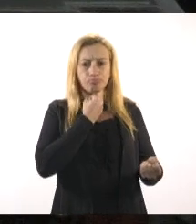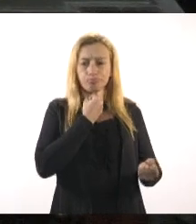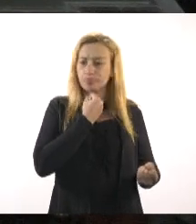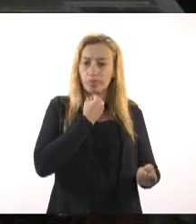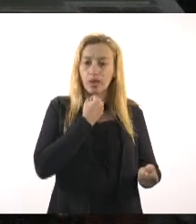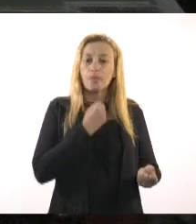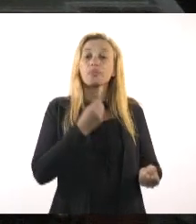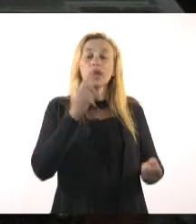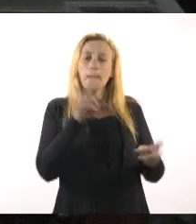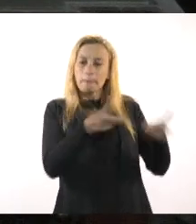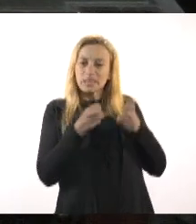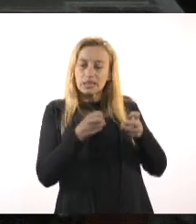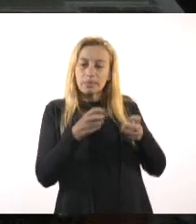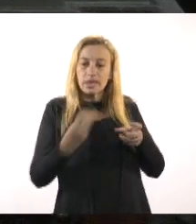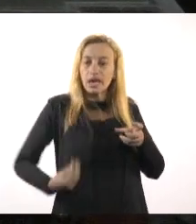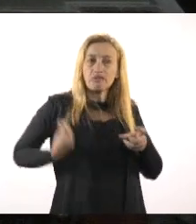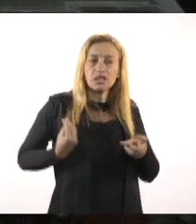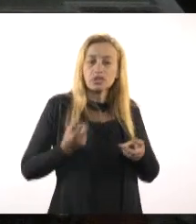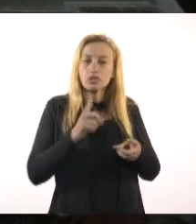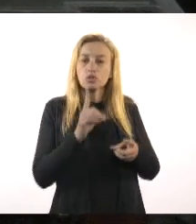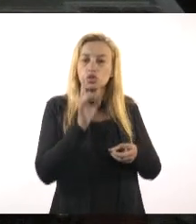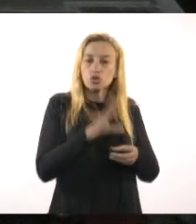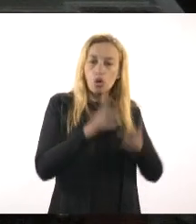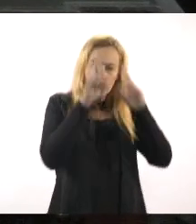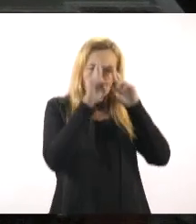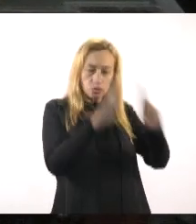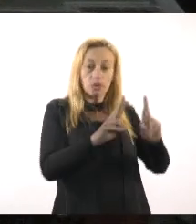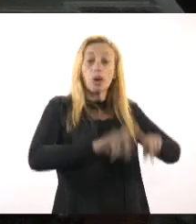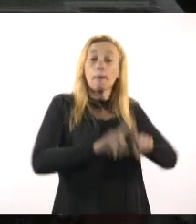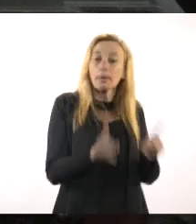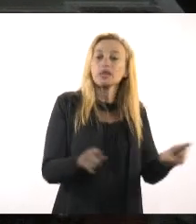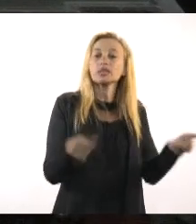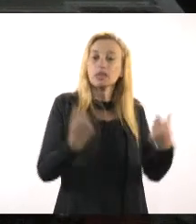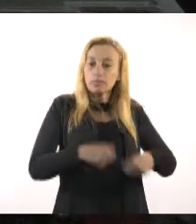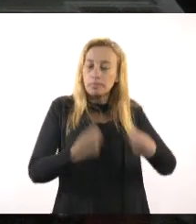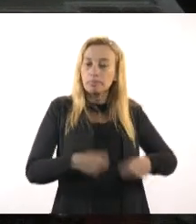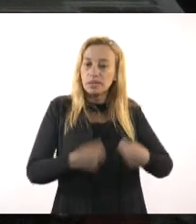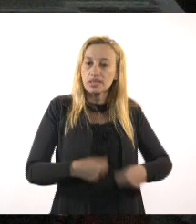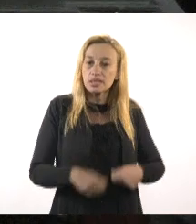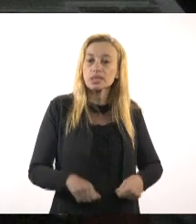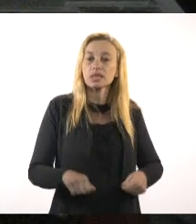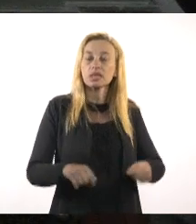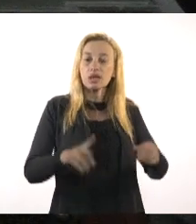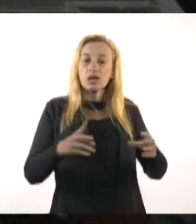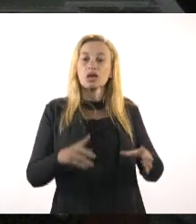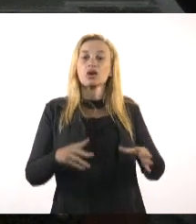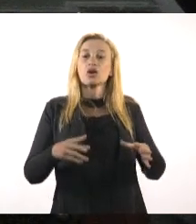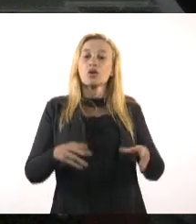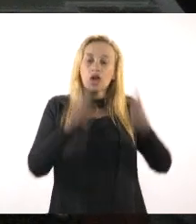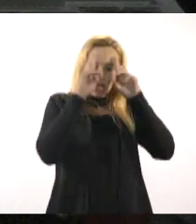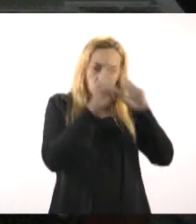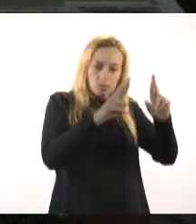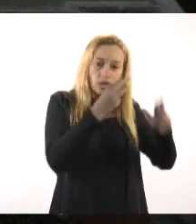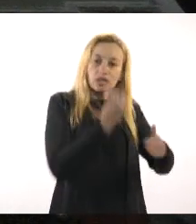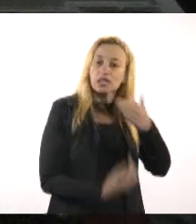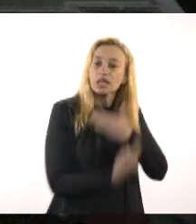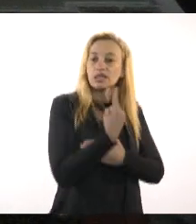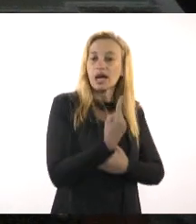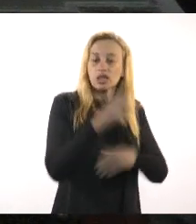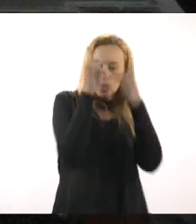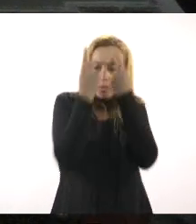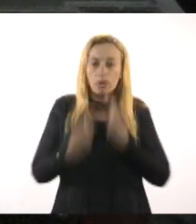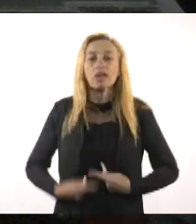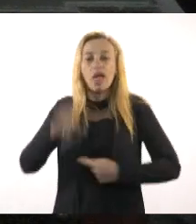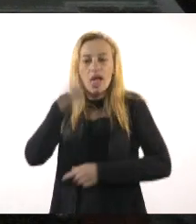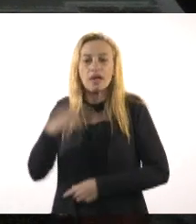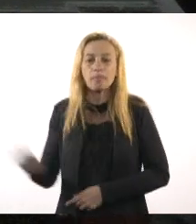perceber que a vida não está sendo só tratada com respeito, mas a gente precisa ter um respeito à dignidade humana. E é muito importante que esse